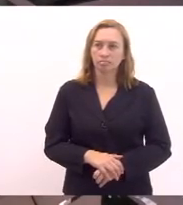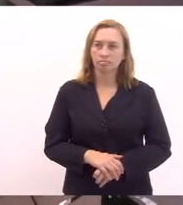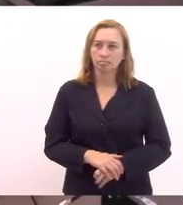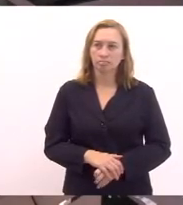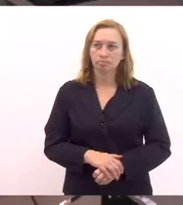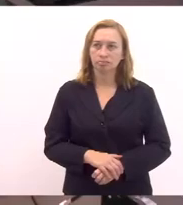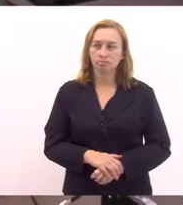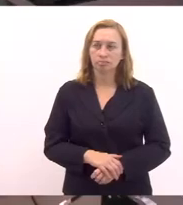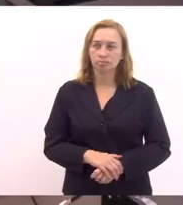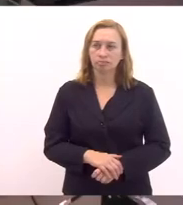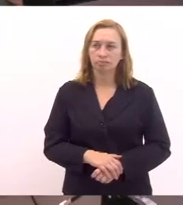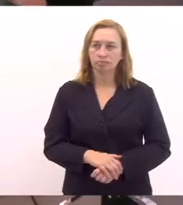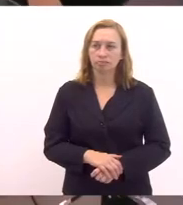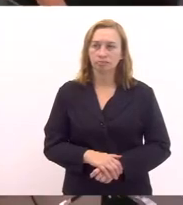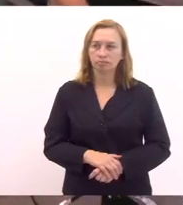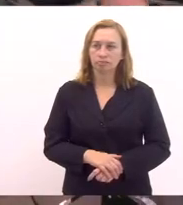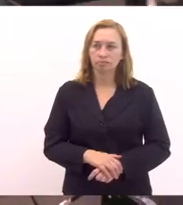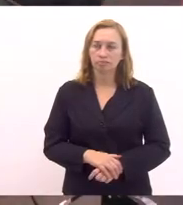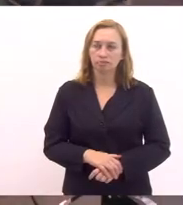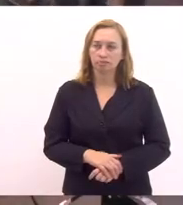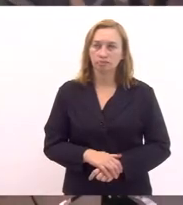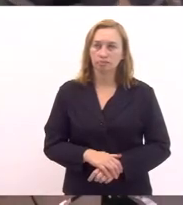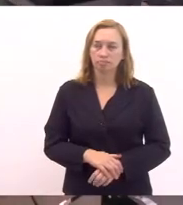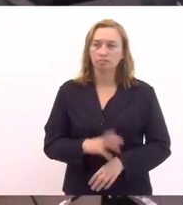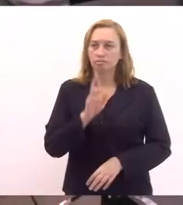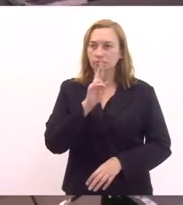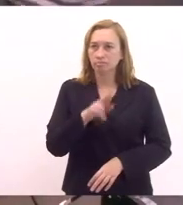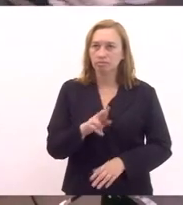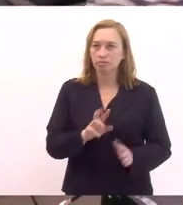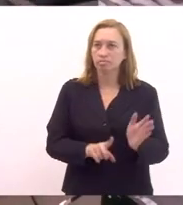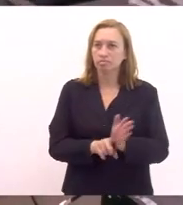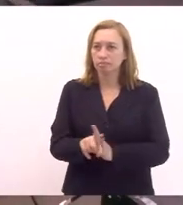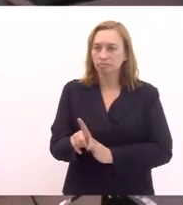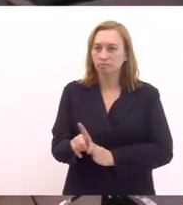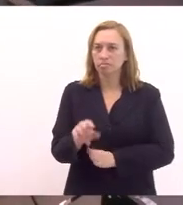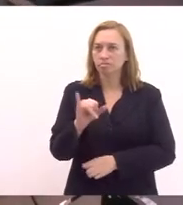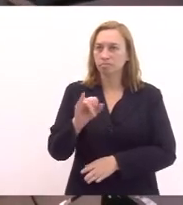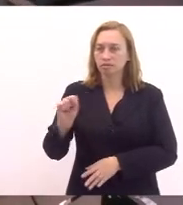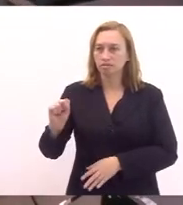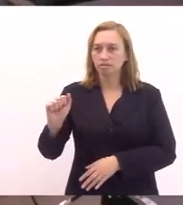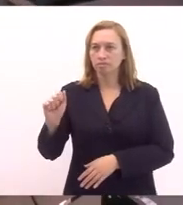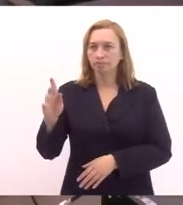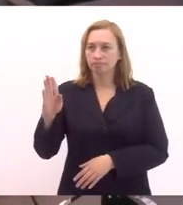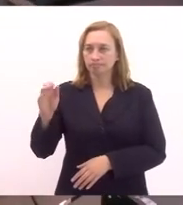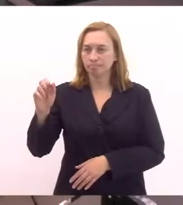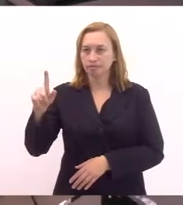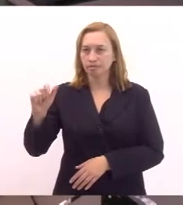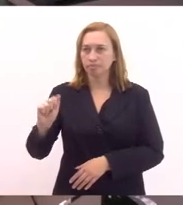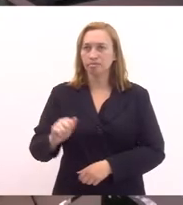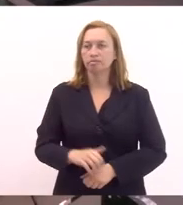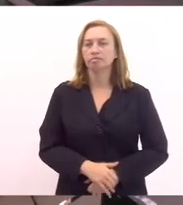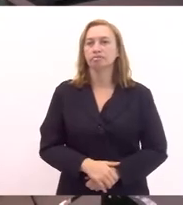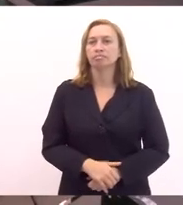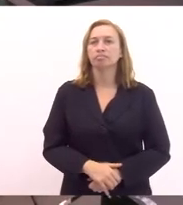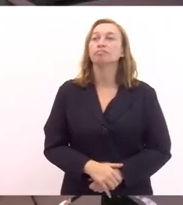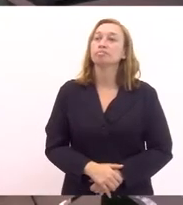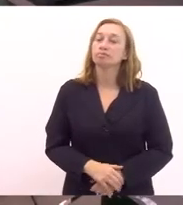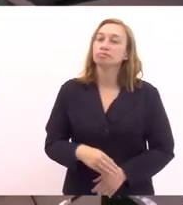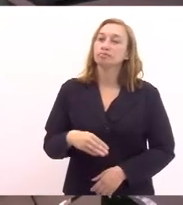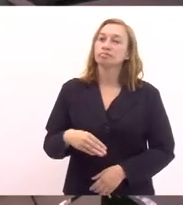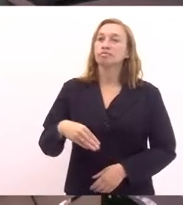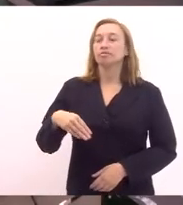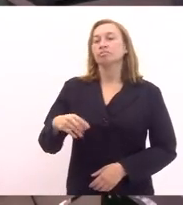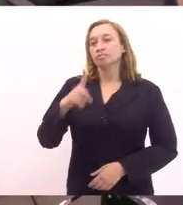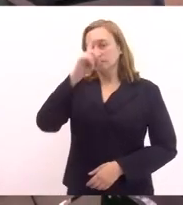pesada mesmo vamos lá respondendo à pergunta da Isabela Fialho nas maternidades